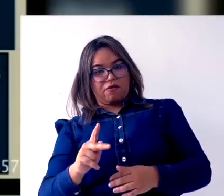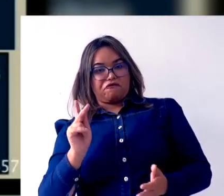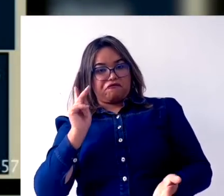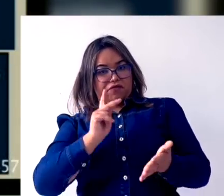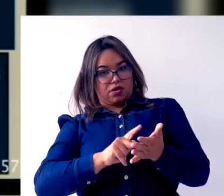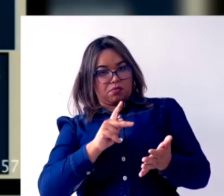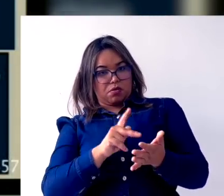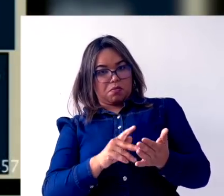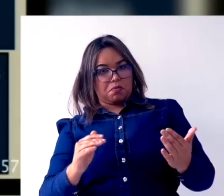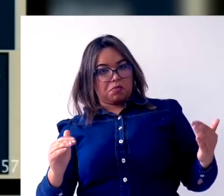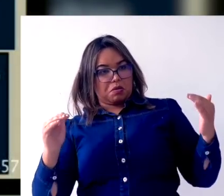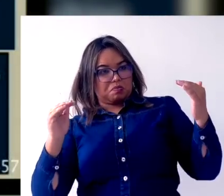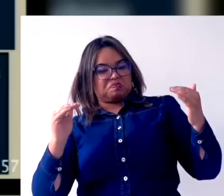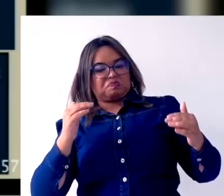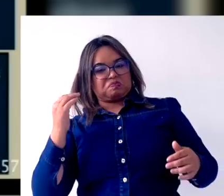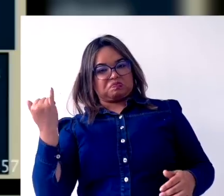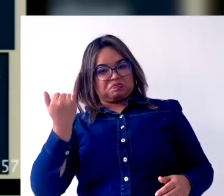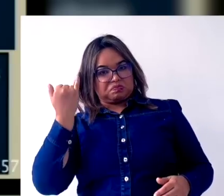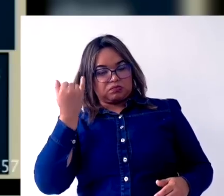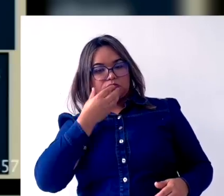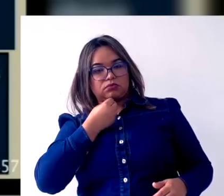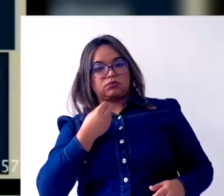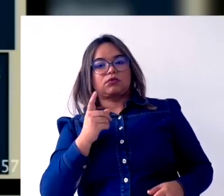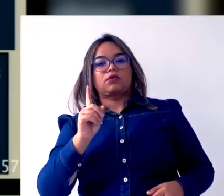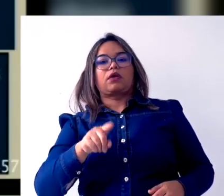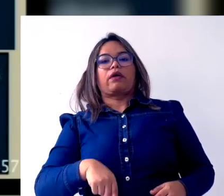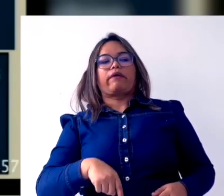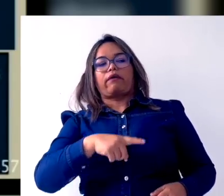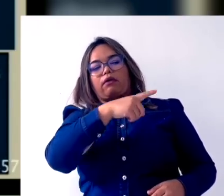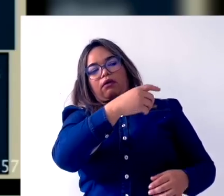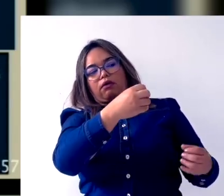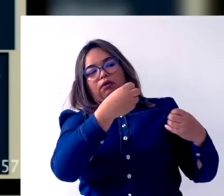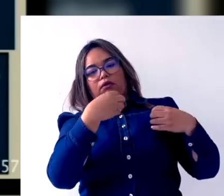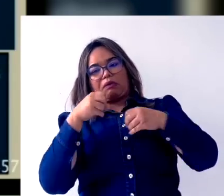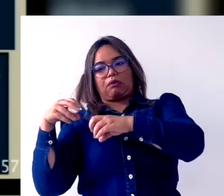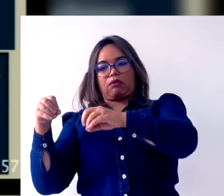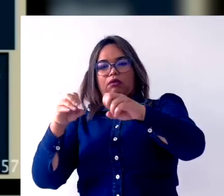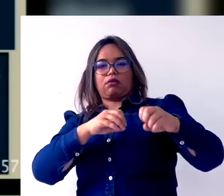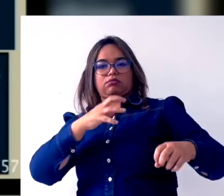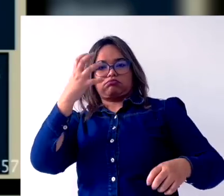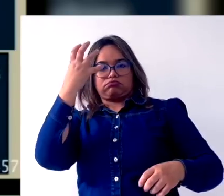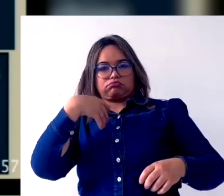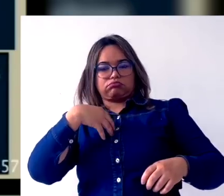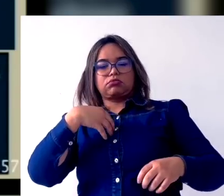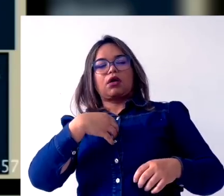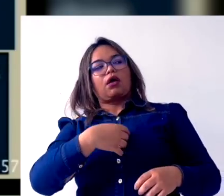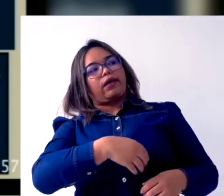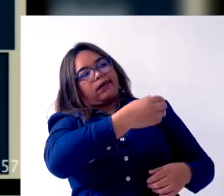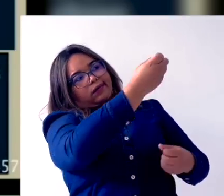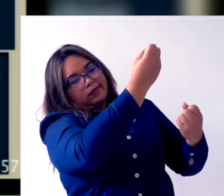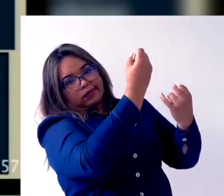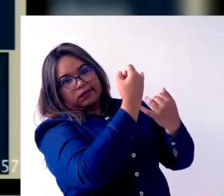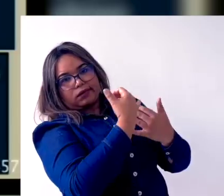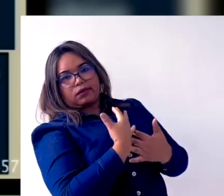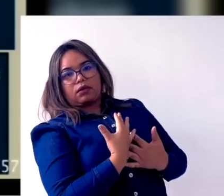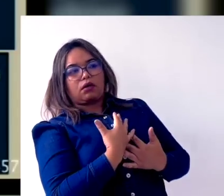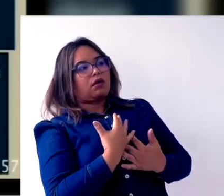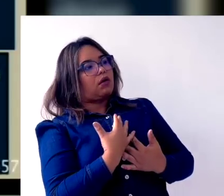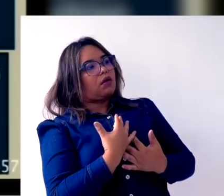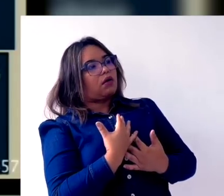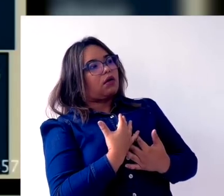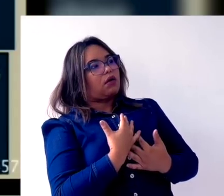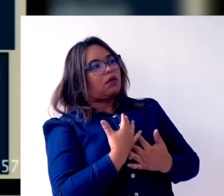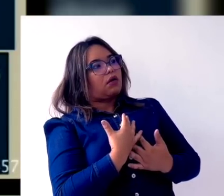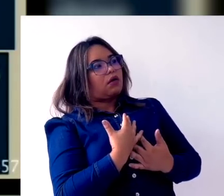maiores homens, é levar os seus ensinamentos a sério. É ouvir as suas palavras e colocar as suas palavras e ensinamentos